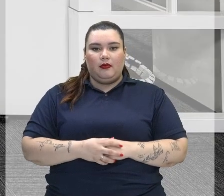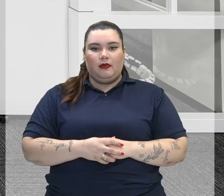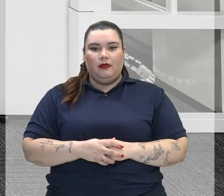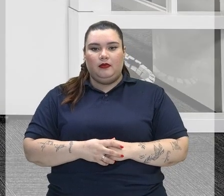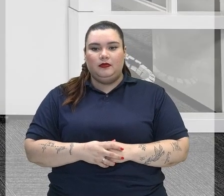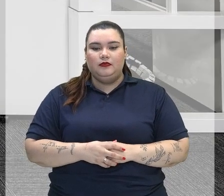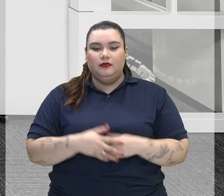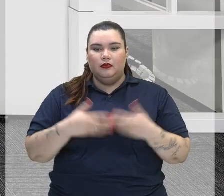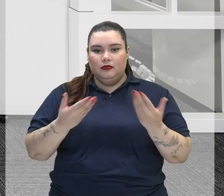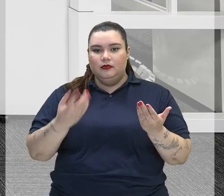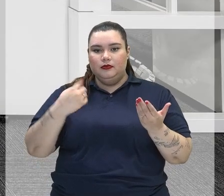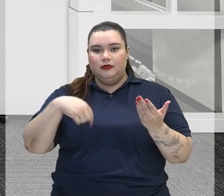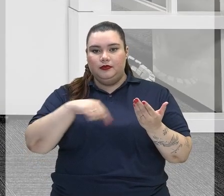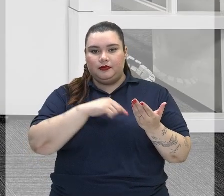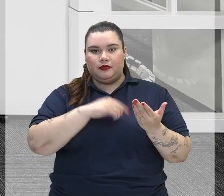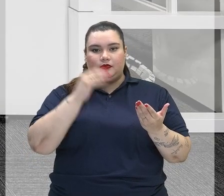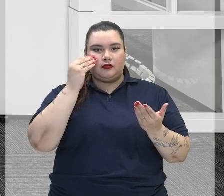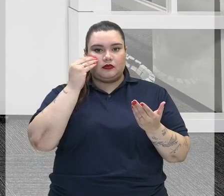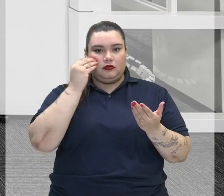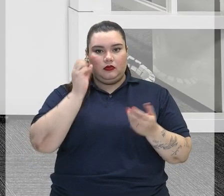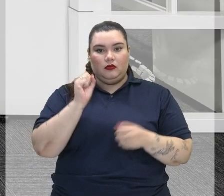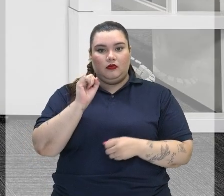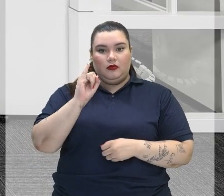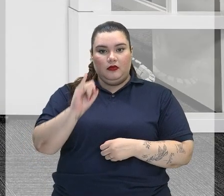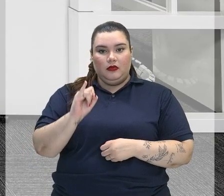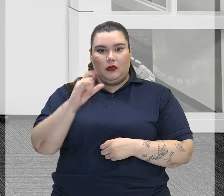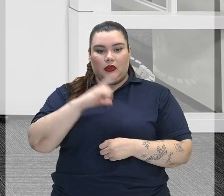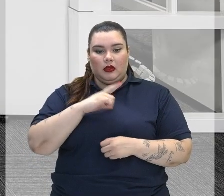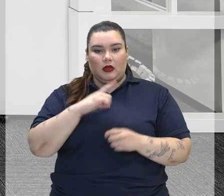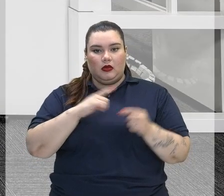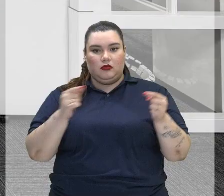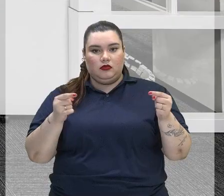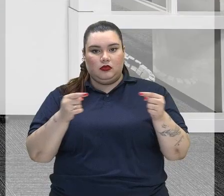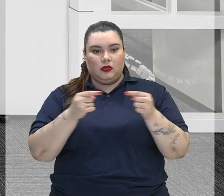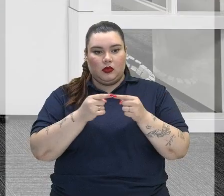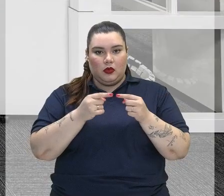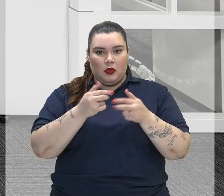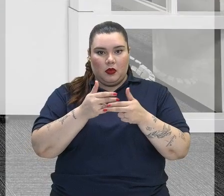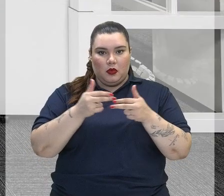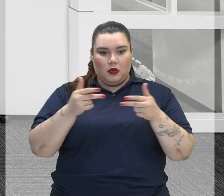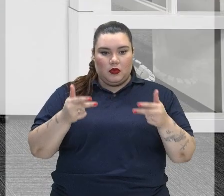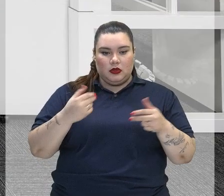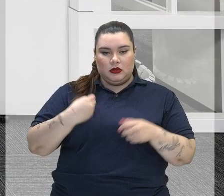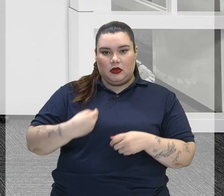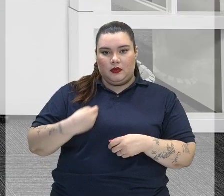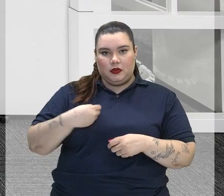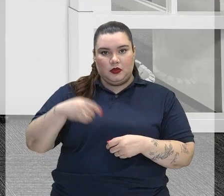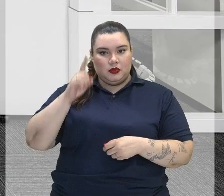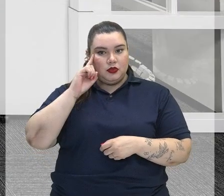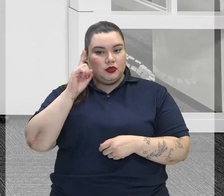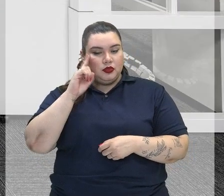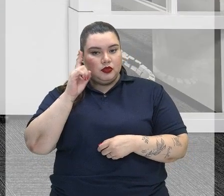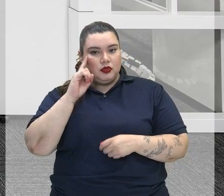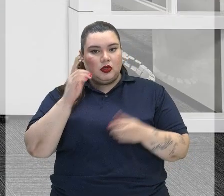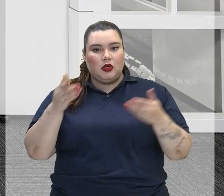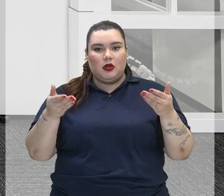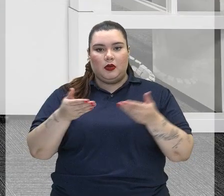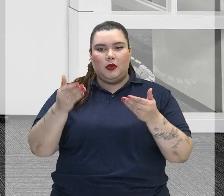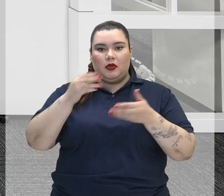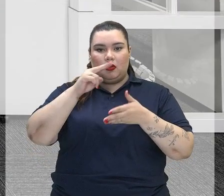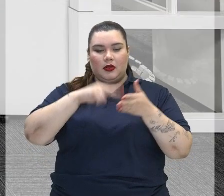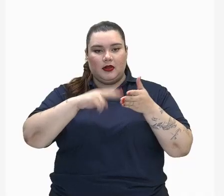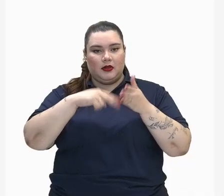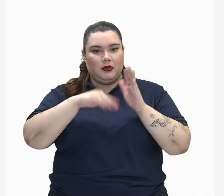gente verificar se realmente estamos falando de coisas do nosso dia a dia, a gente vai fazer a leitura